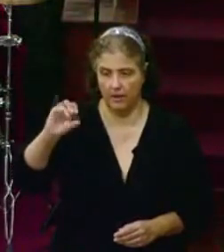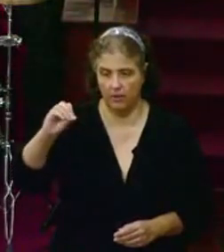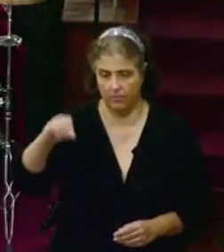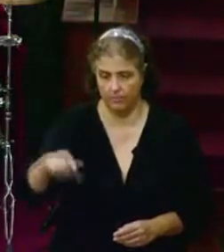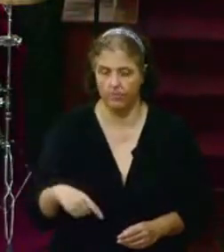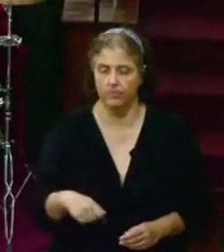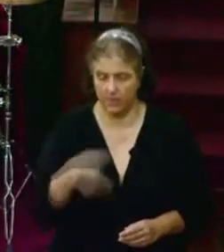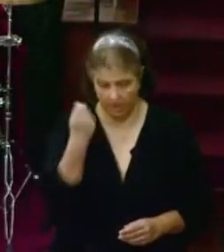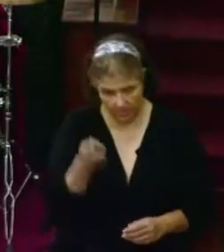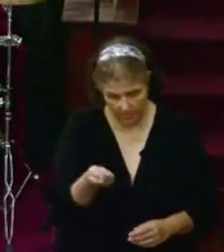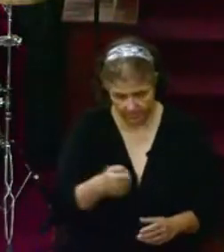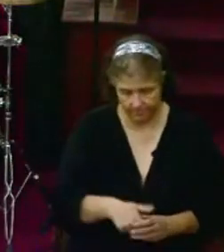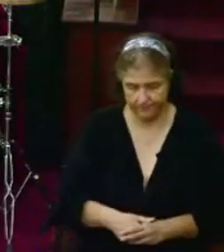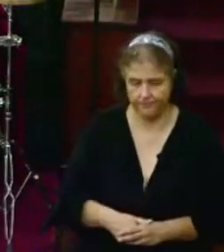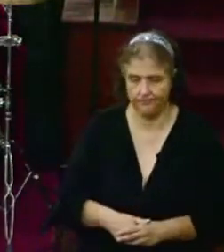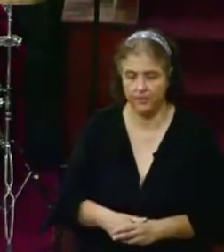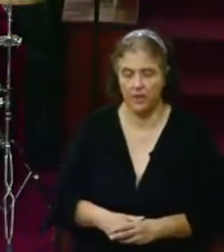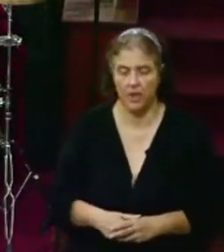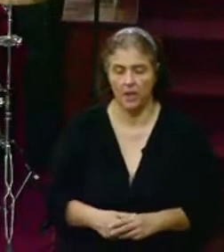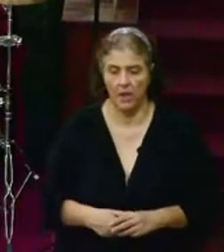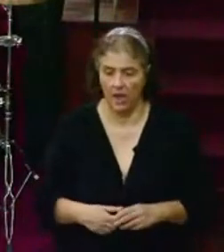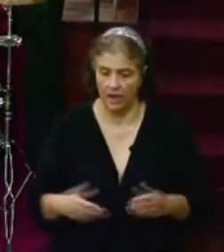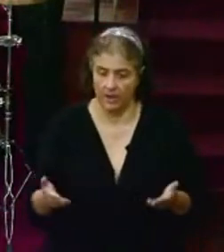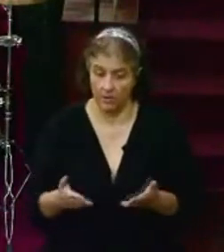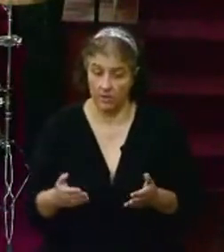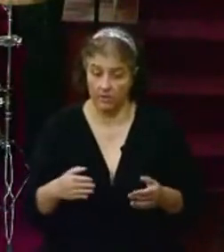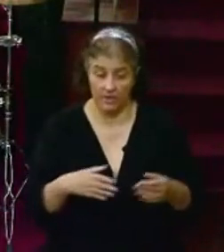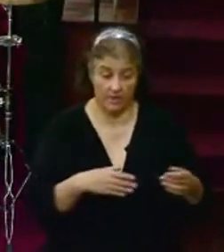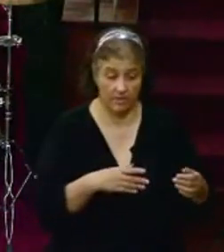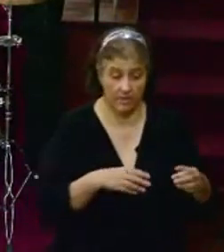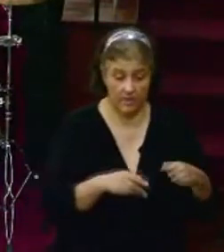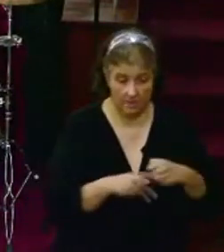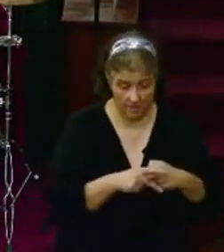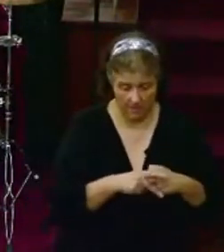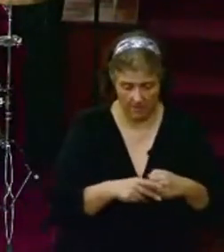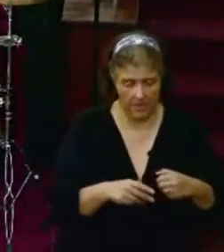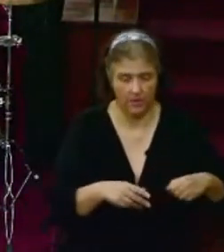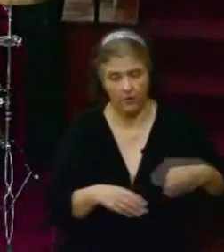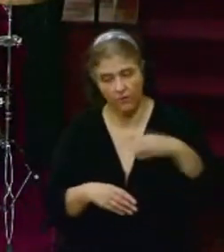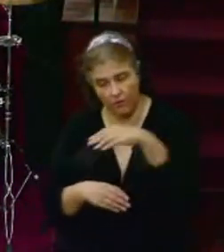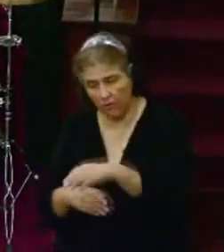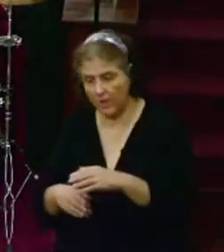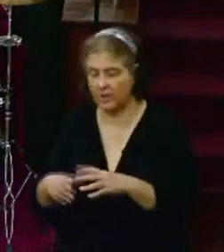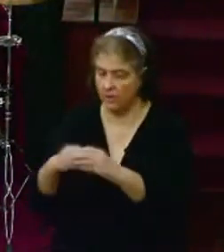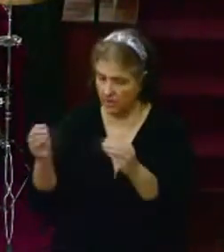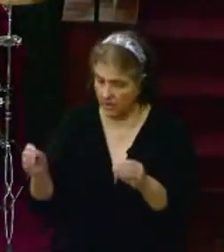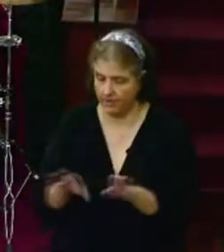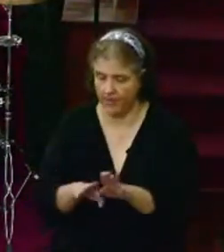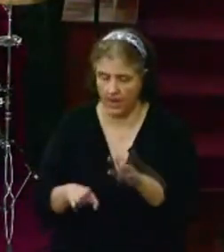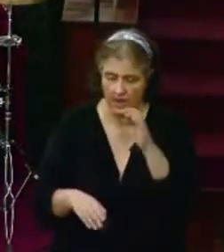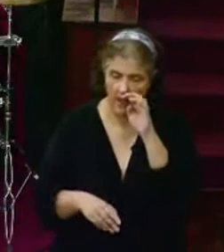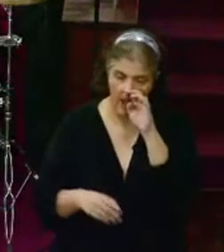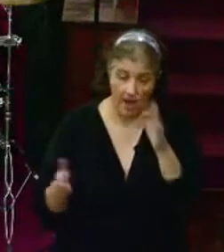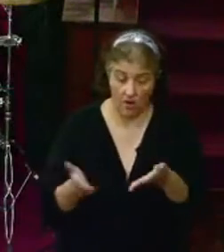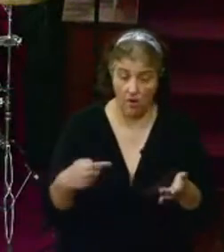território gentílico. Agora nós vemos aqui o Senhor Jesus tratando com um gentil também, um funcionário do